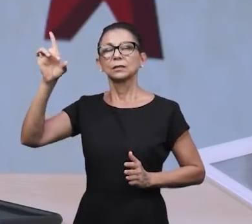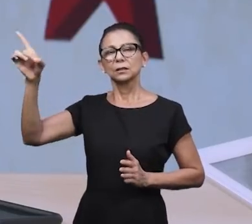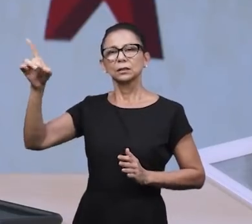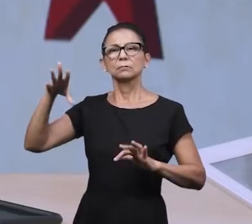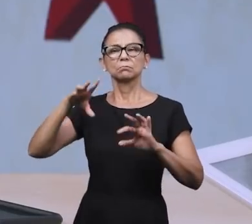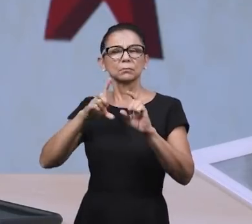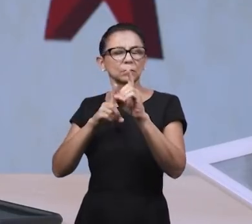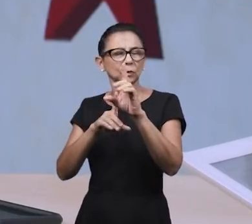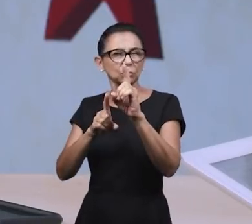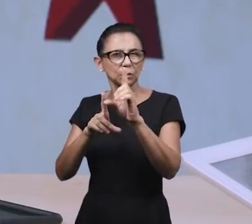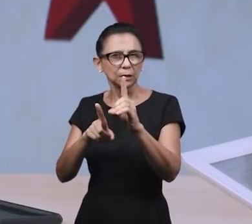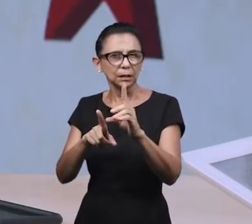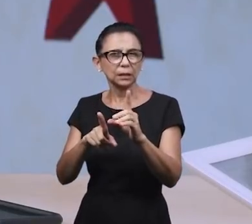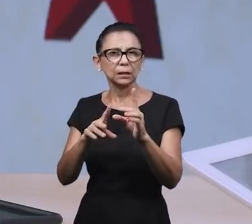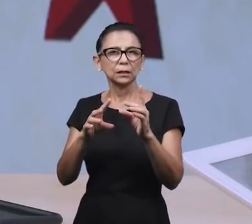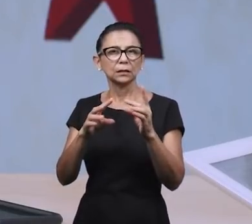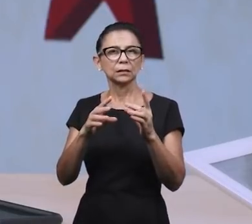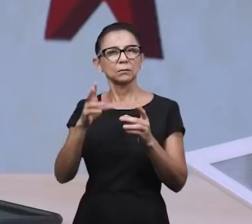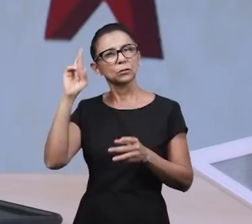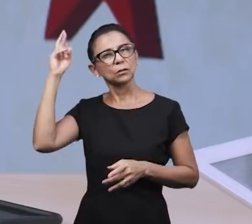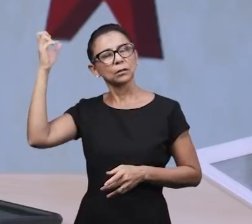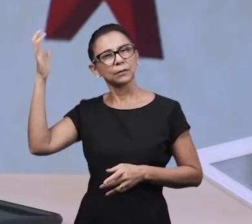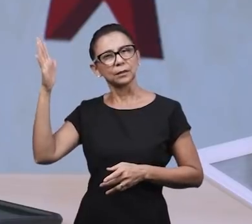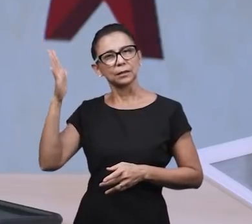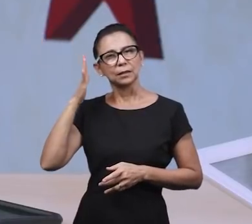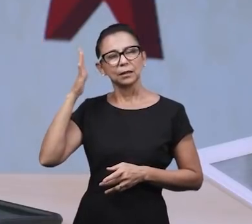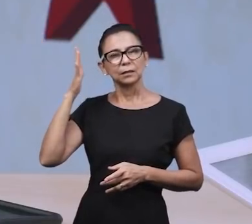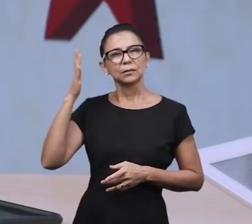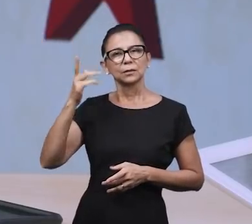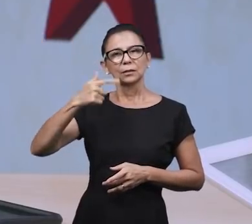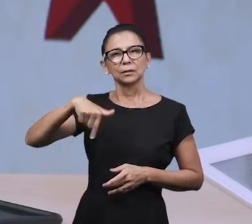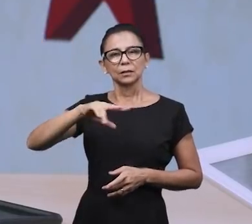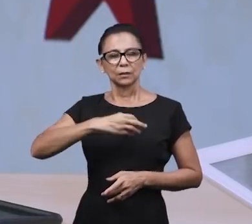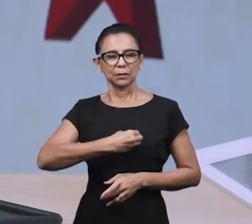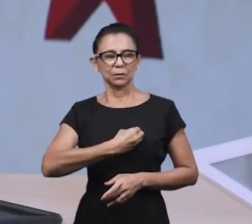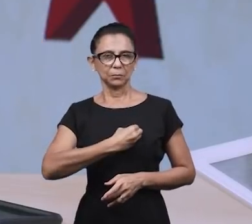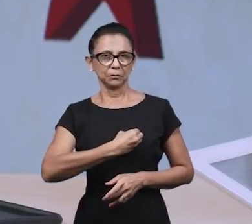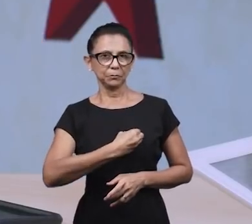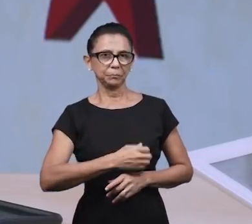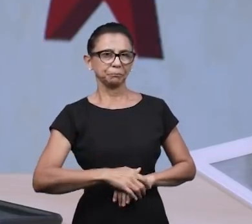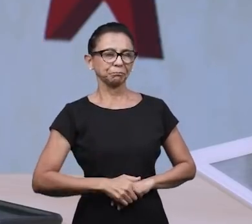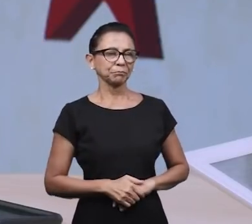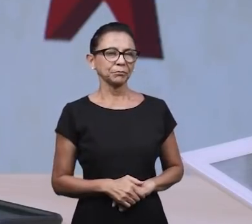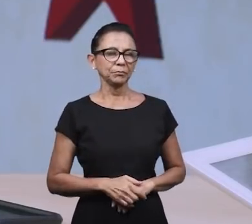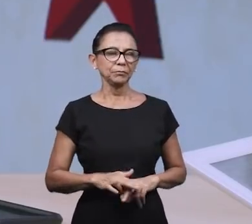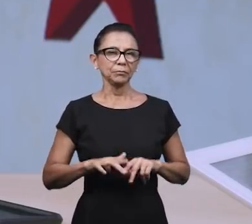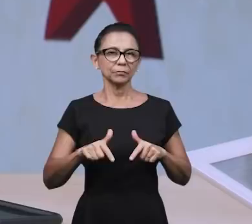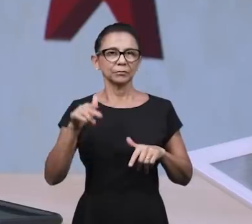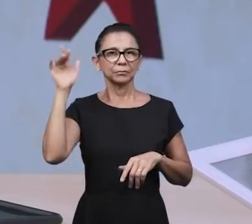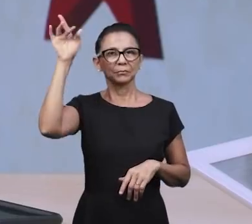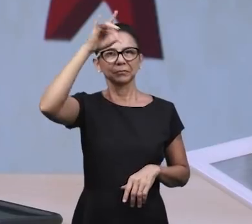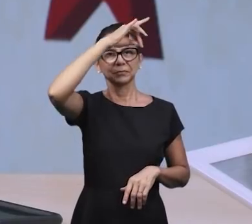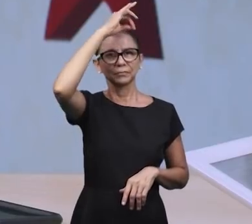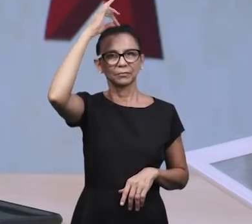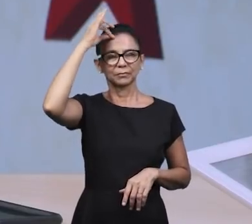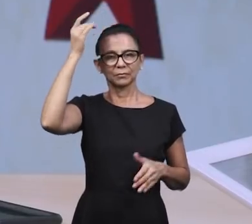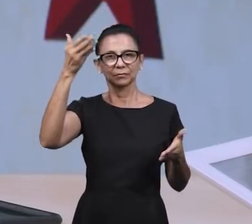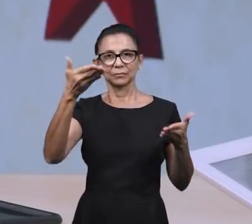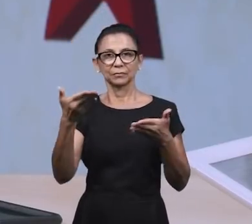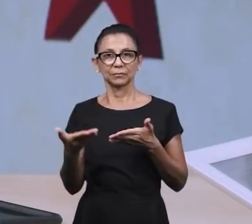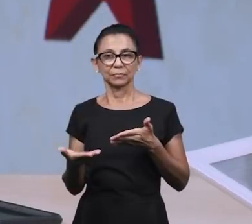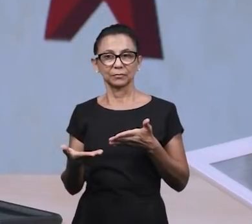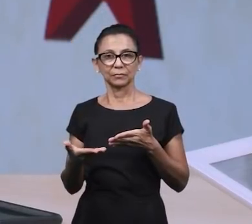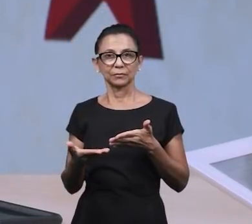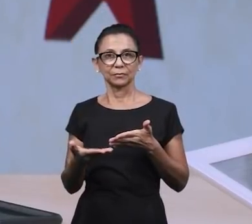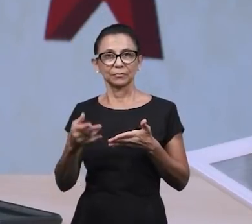Senhor, dentro da doutrina, daquilo que o Senhor tem nos revelado, direção do Espírito Santo para as nossas vidas. Eu quero convidar você a juntos estarmos mais uma vez